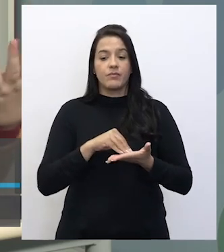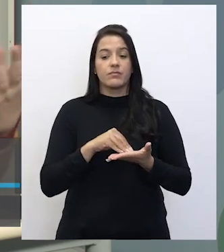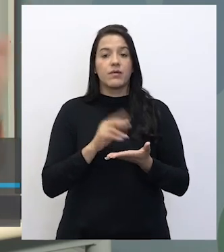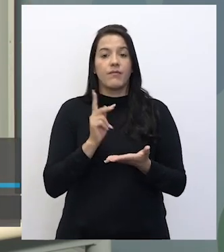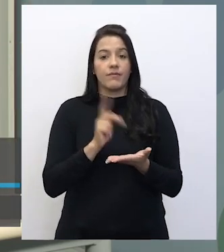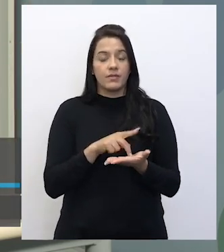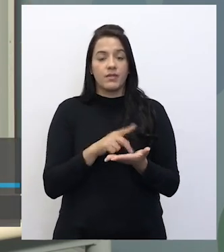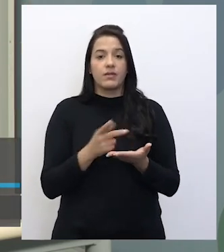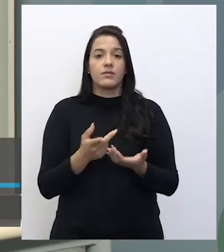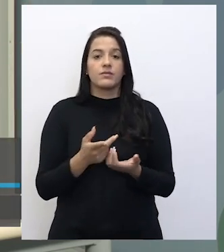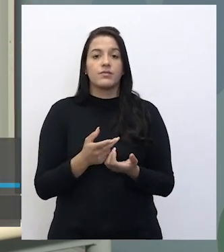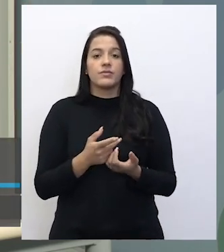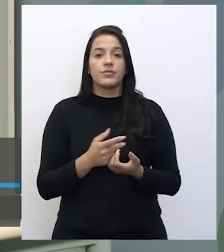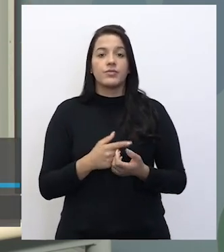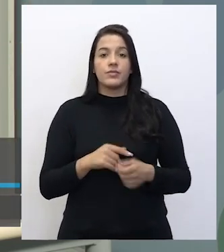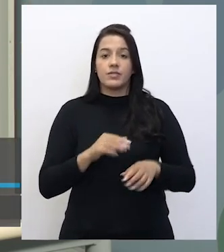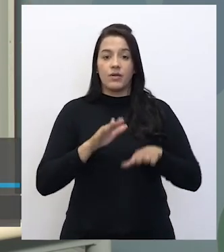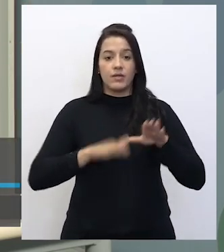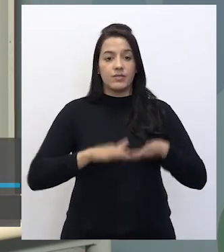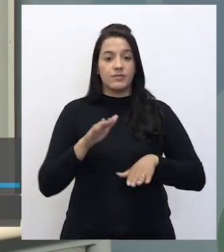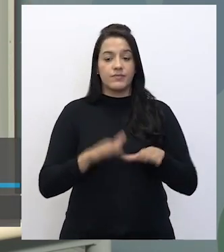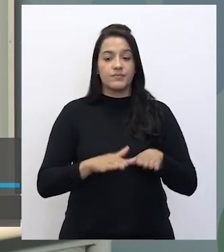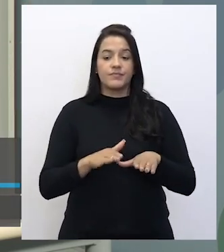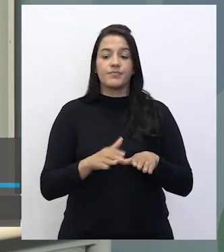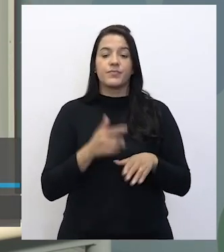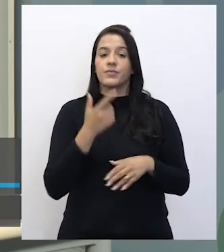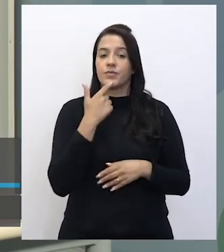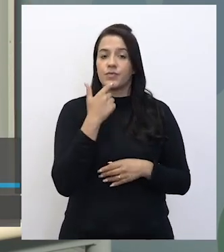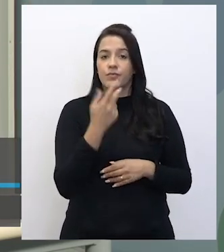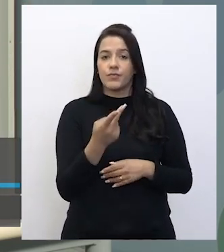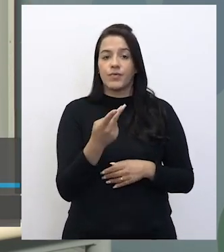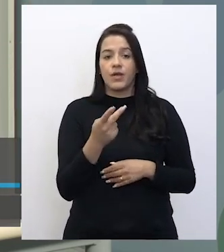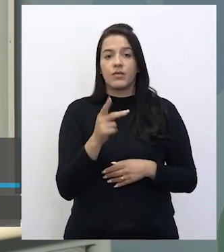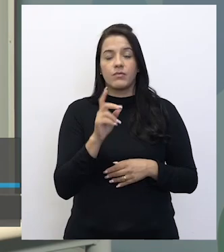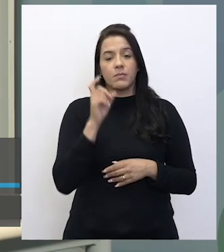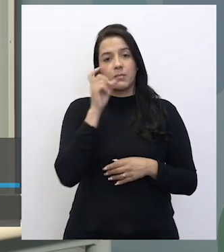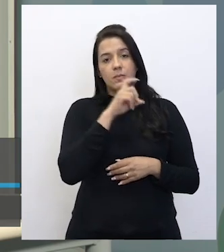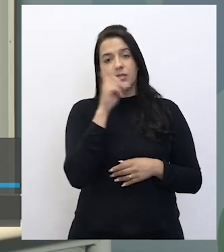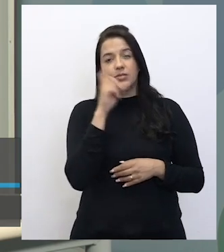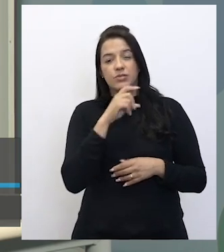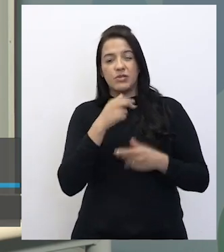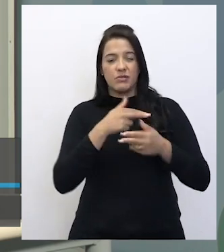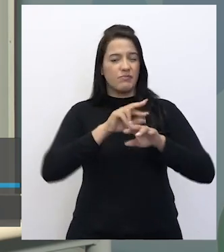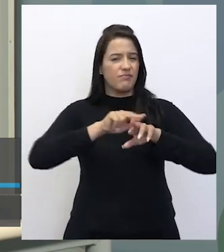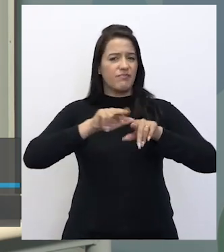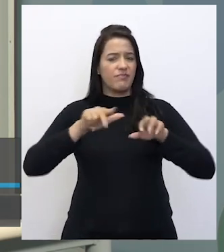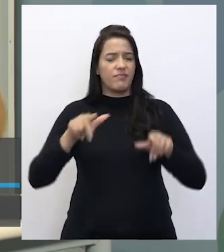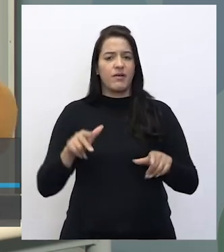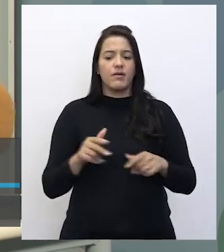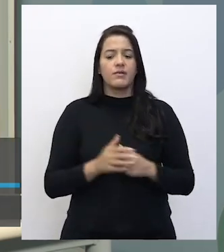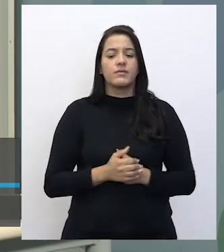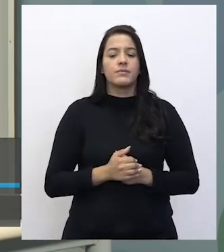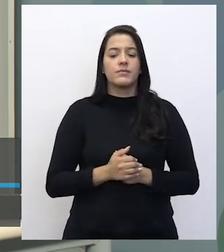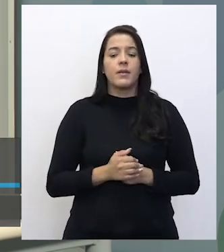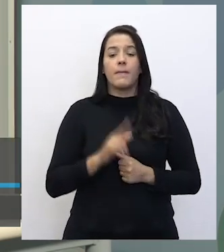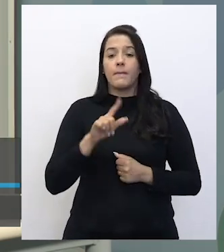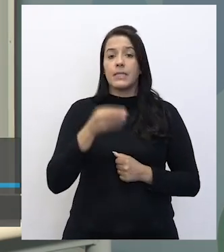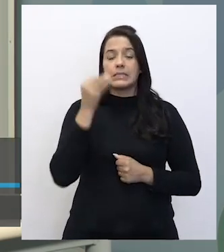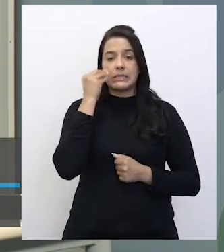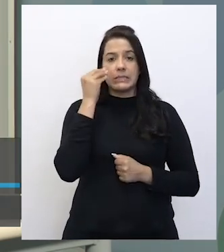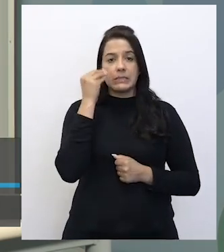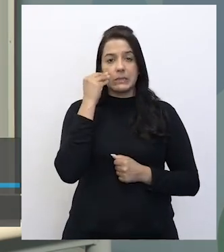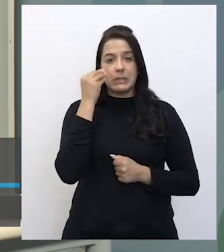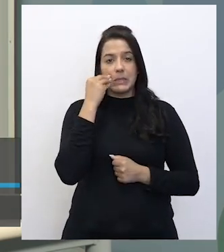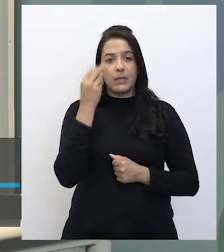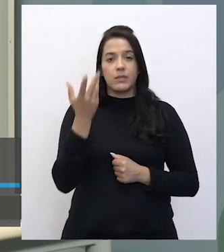realidade, né? Então, eu falo mentiras deslavadas para sustentar de alguma